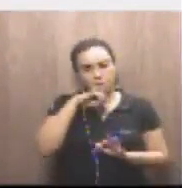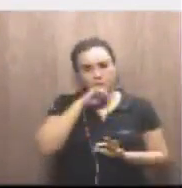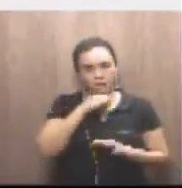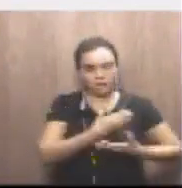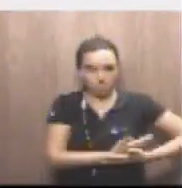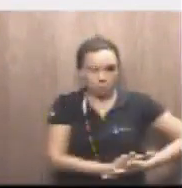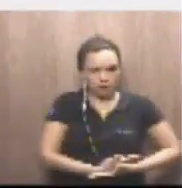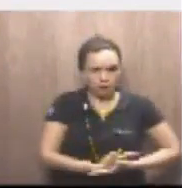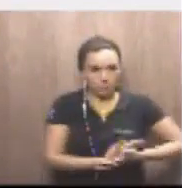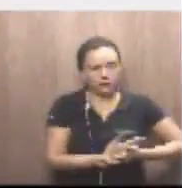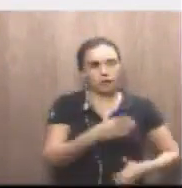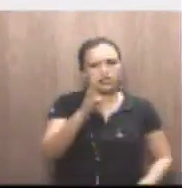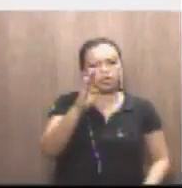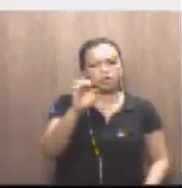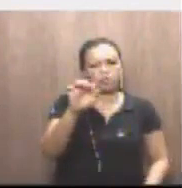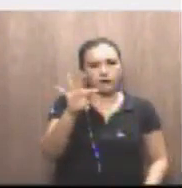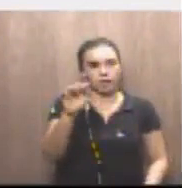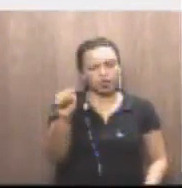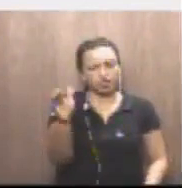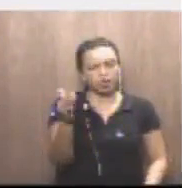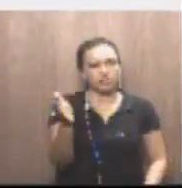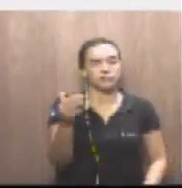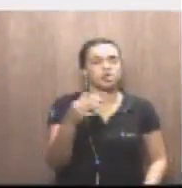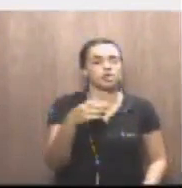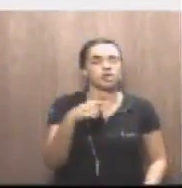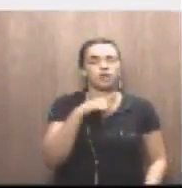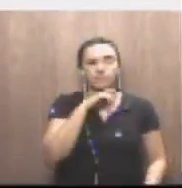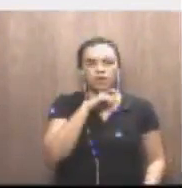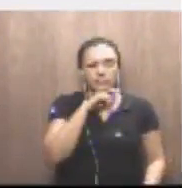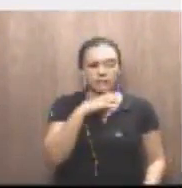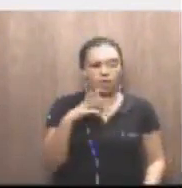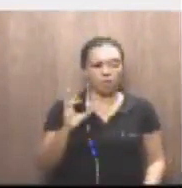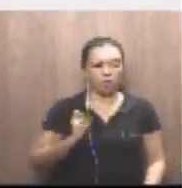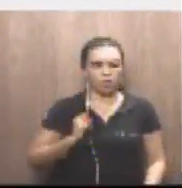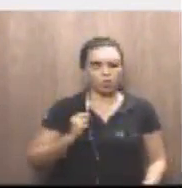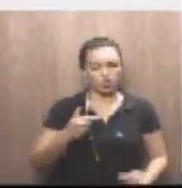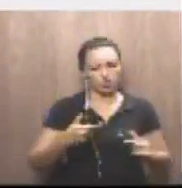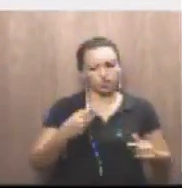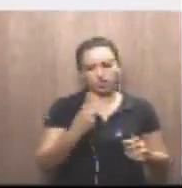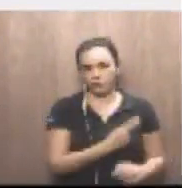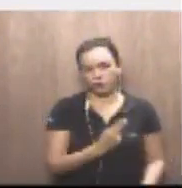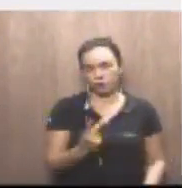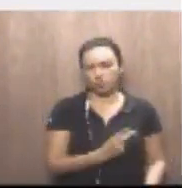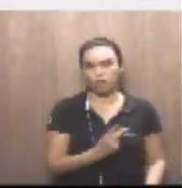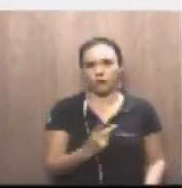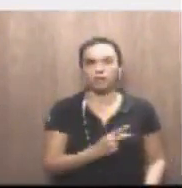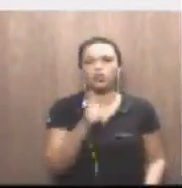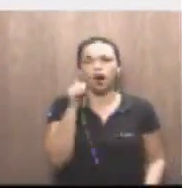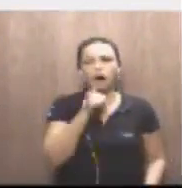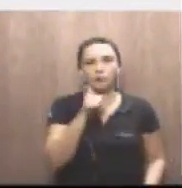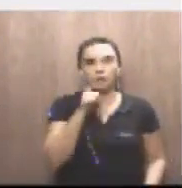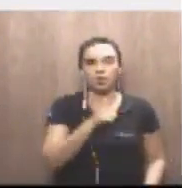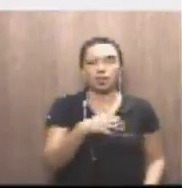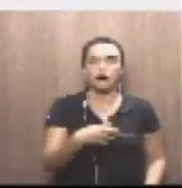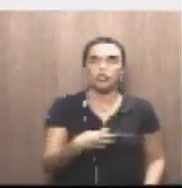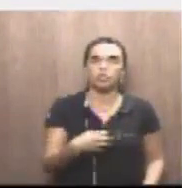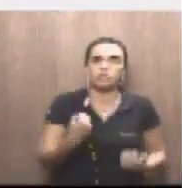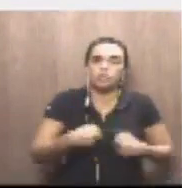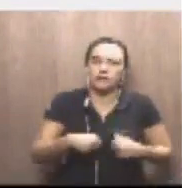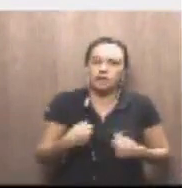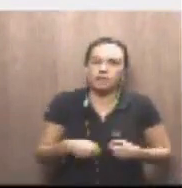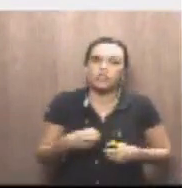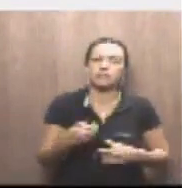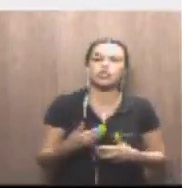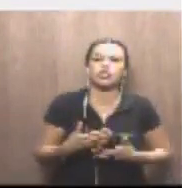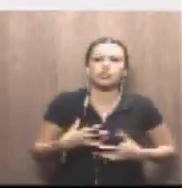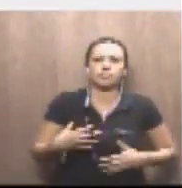as betas-endorfinas ela vai viciar o amor entre mãe e bebê. Então, a mulher, ela precisa passar por este